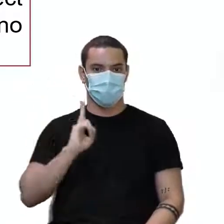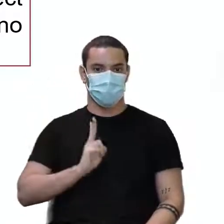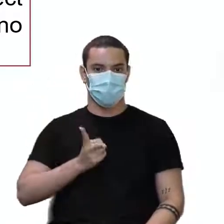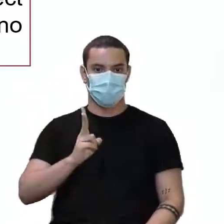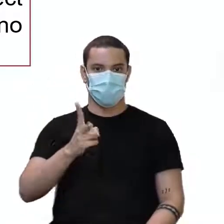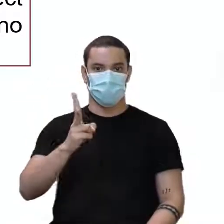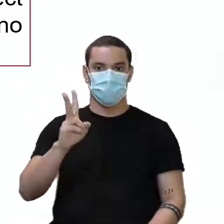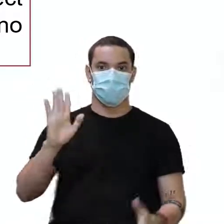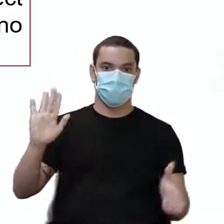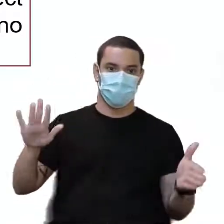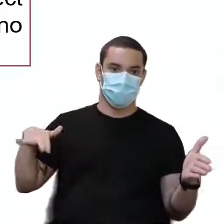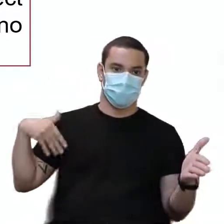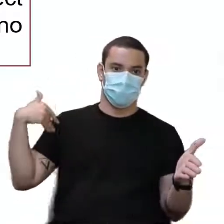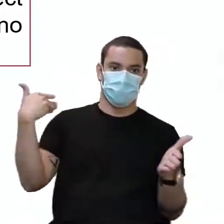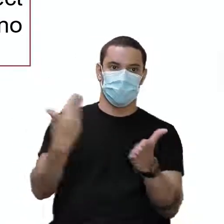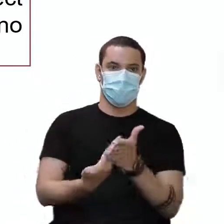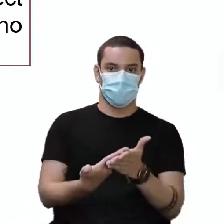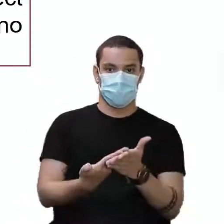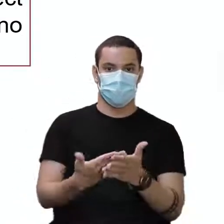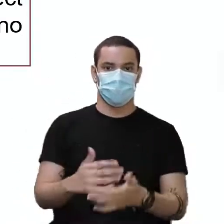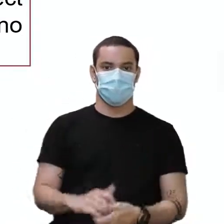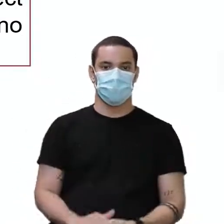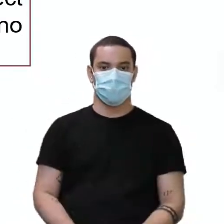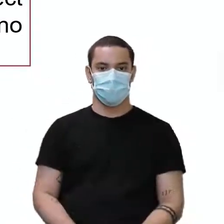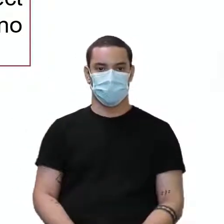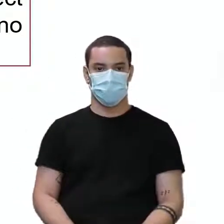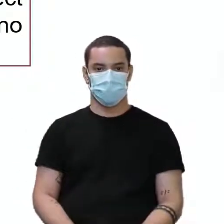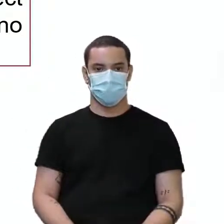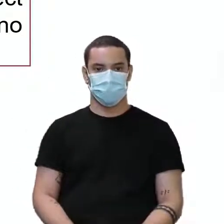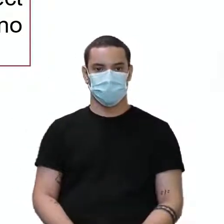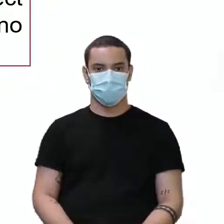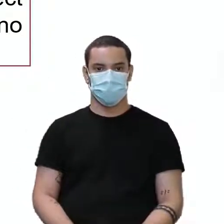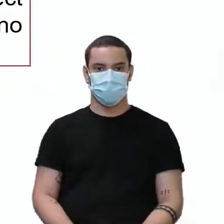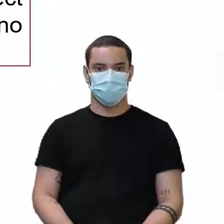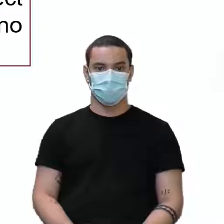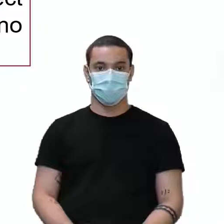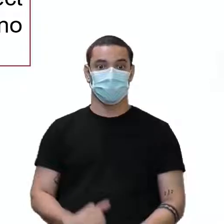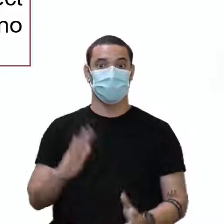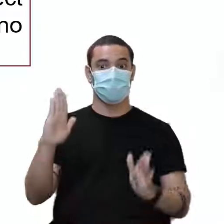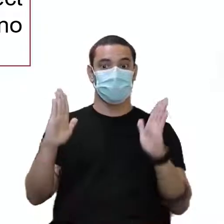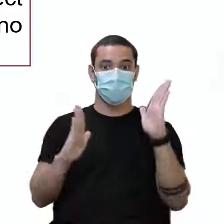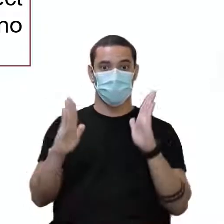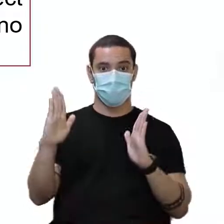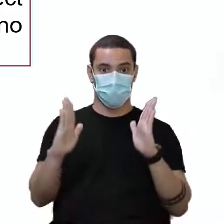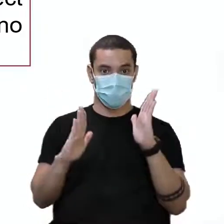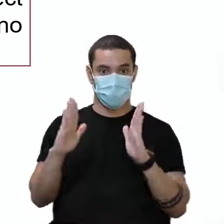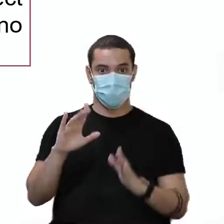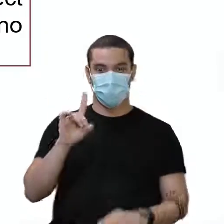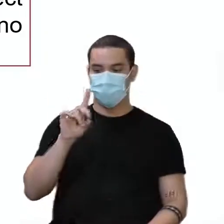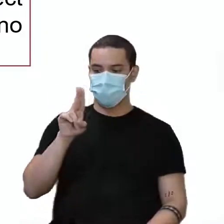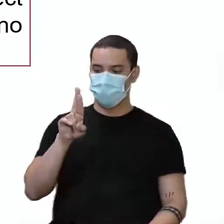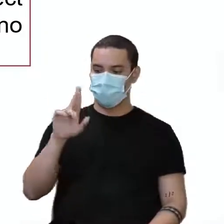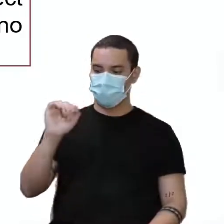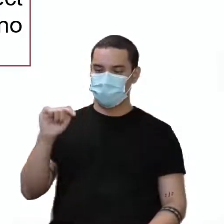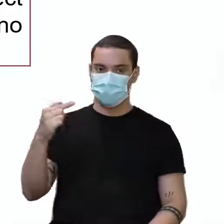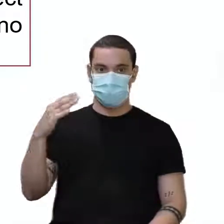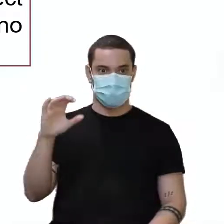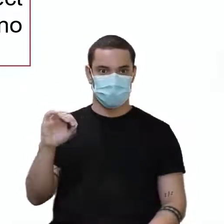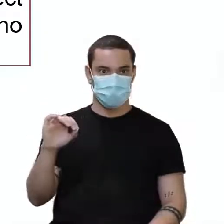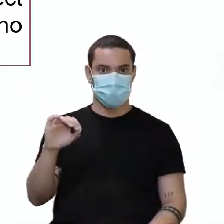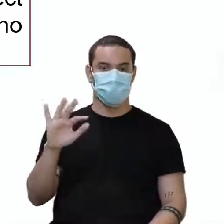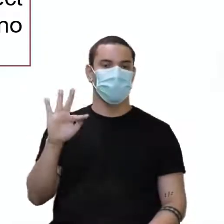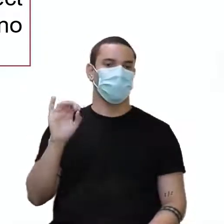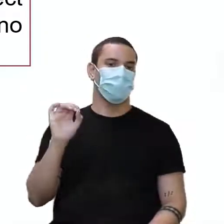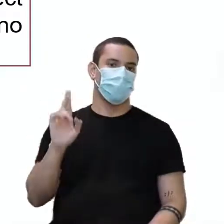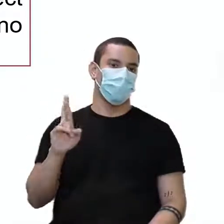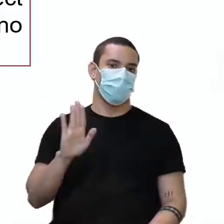passado e continua no presente. Então, a duração de uma ação é o